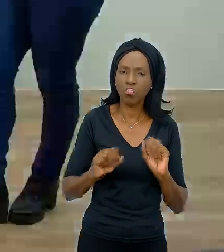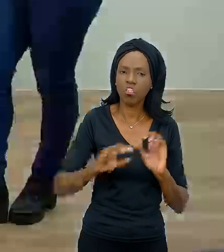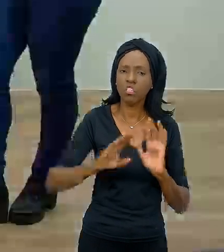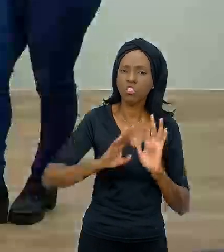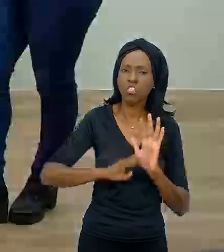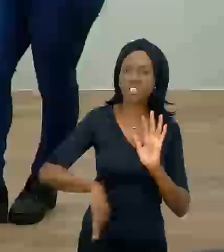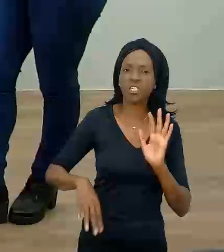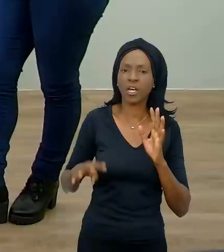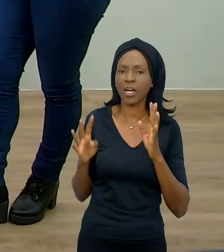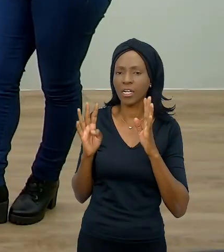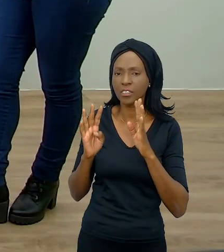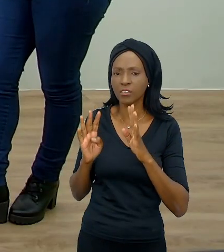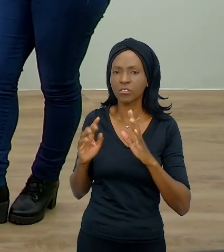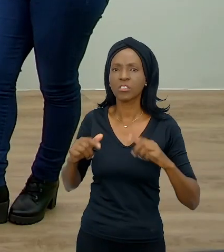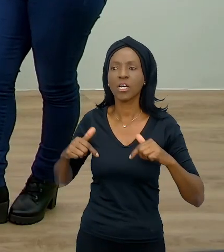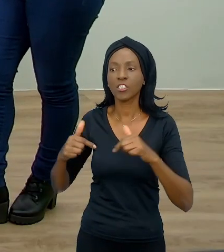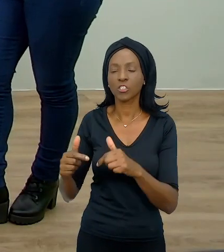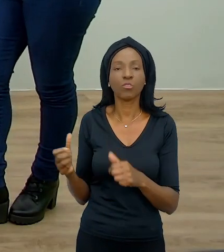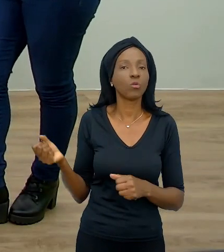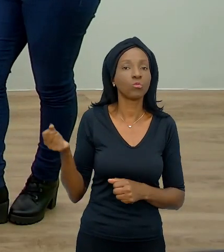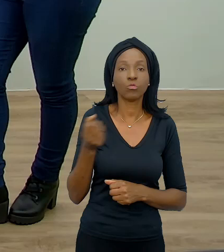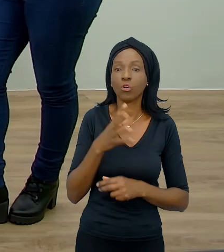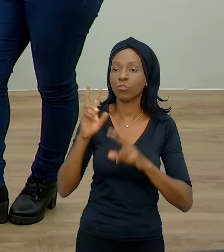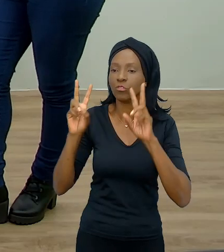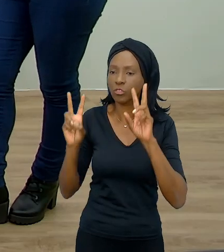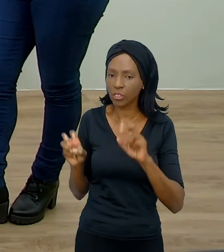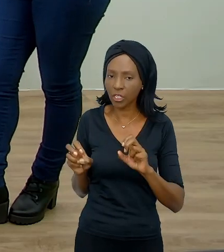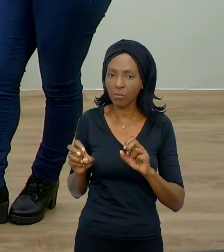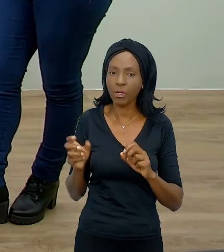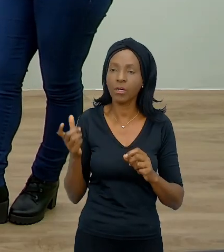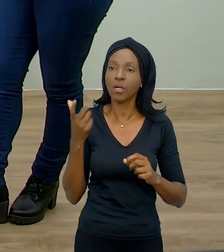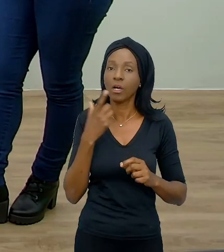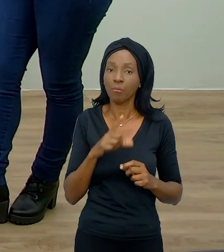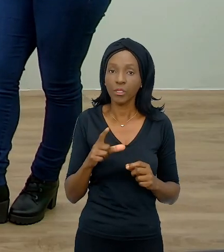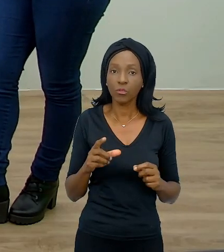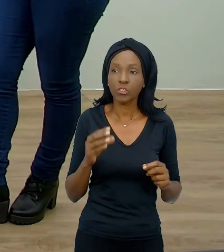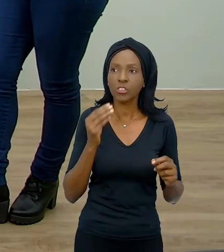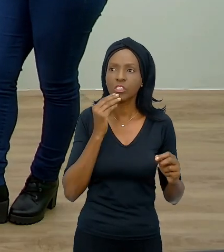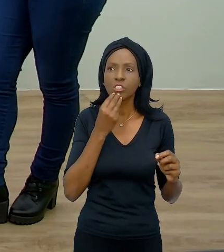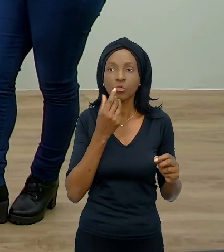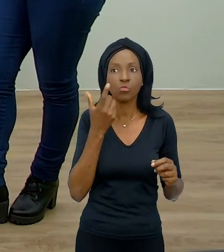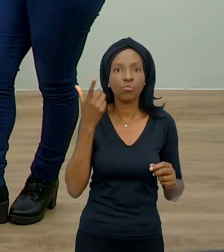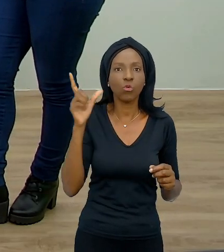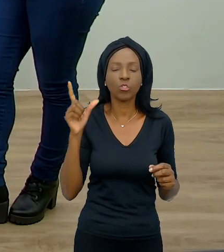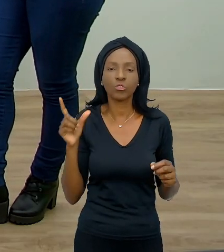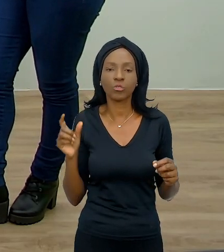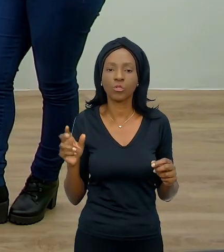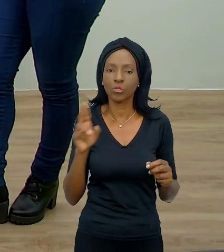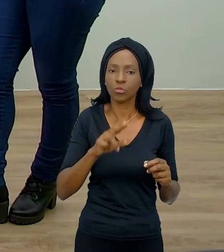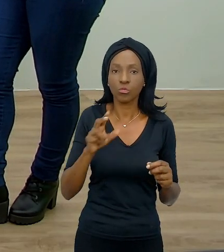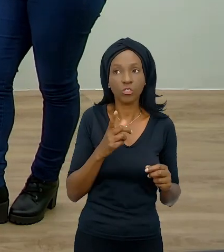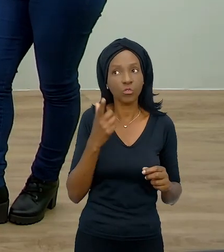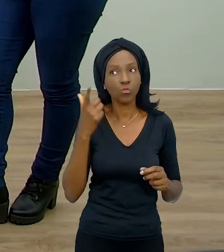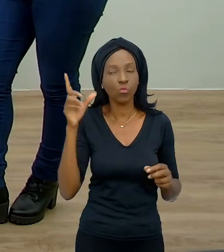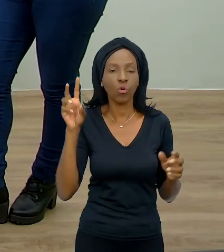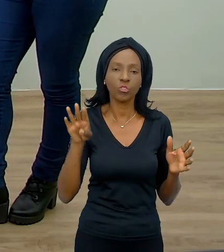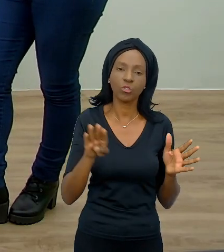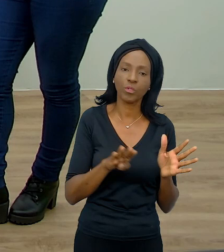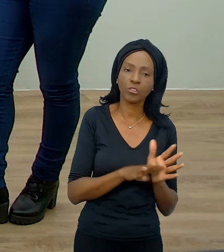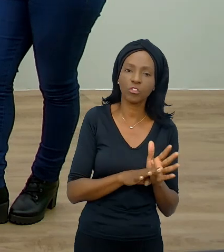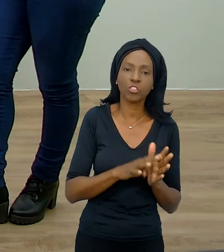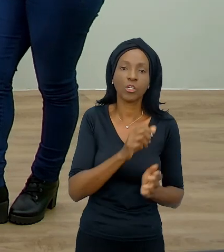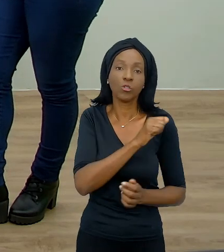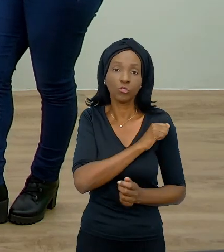escutativa uma nova temática para que em uma outra oportunidade ou por meio de outra metodologia os